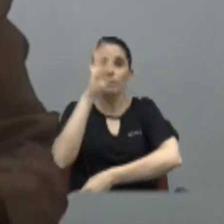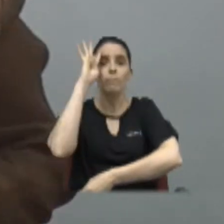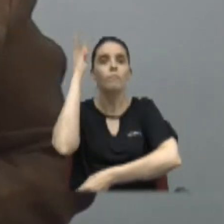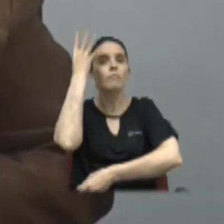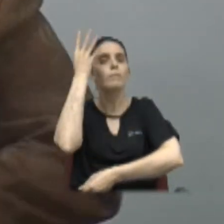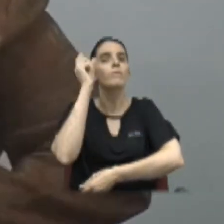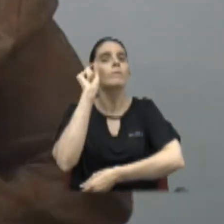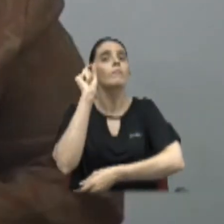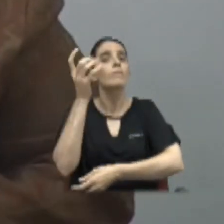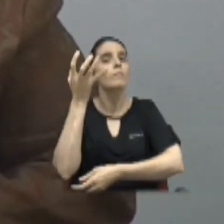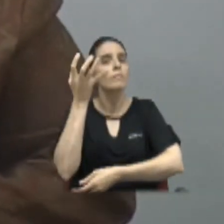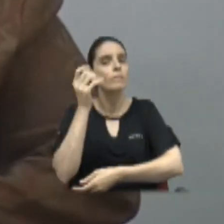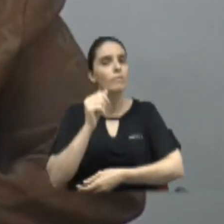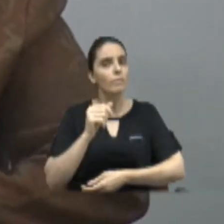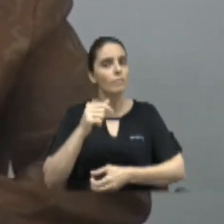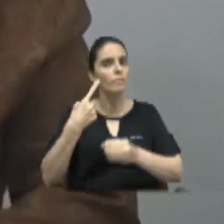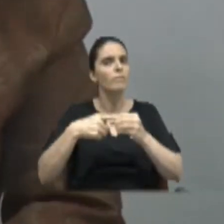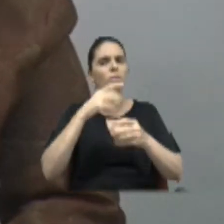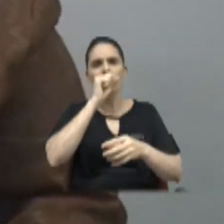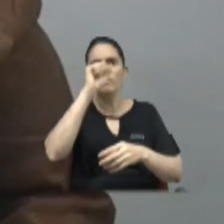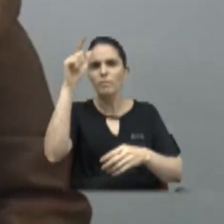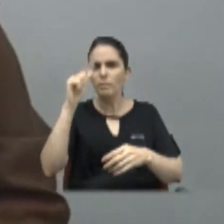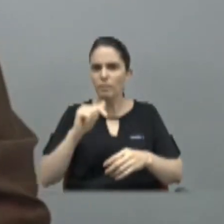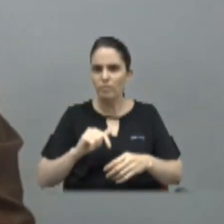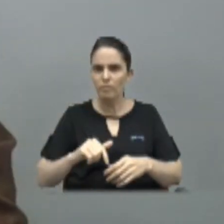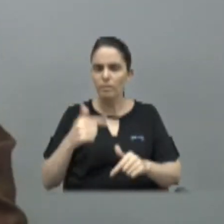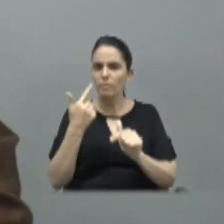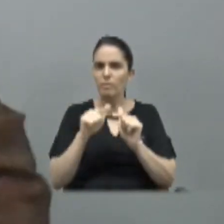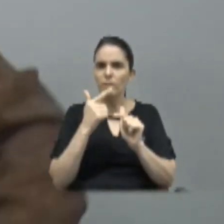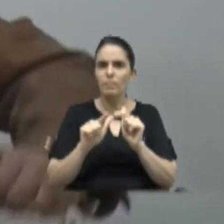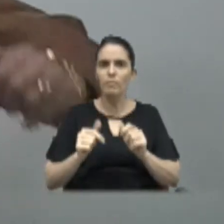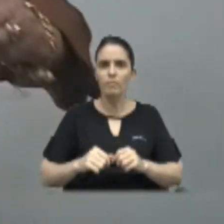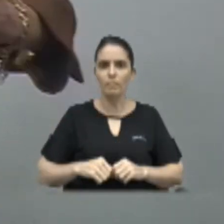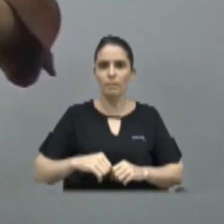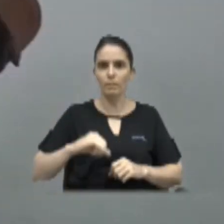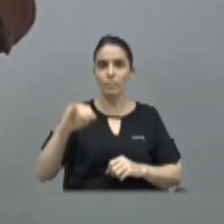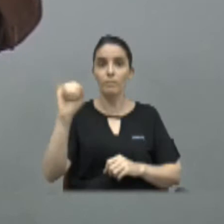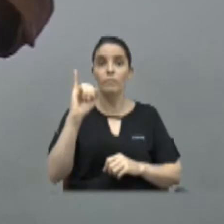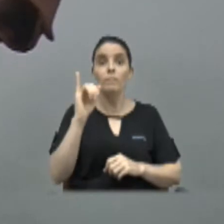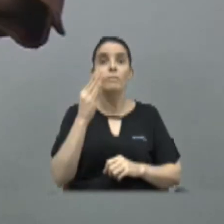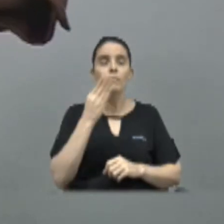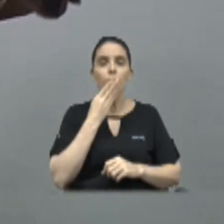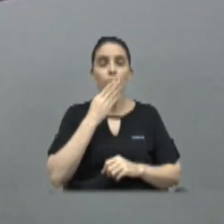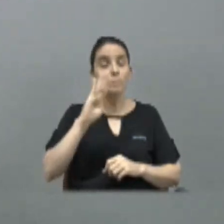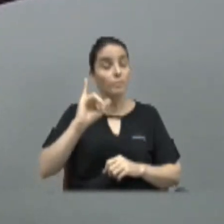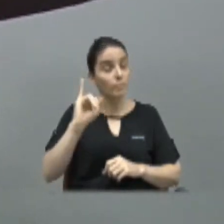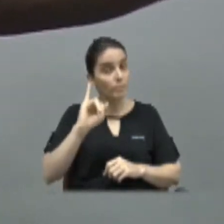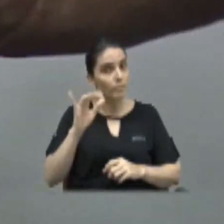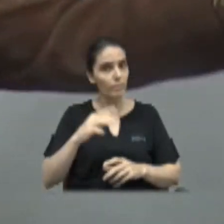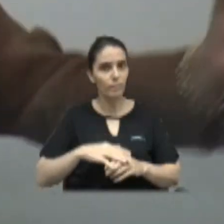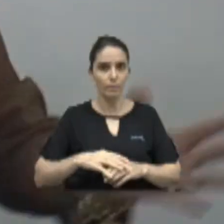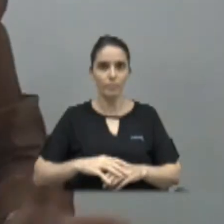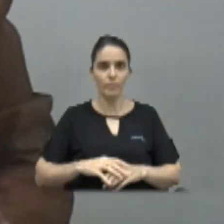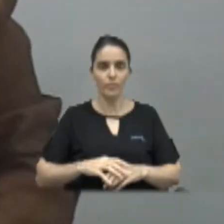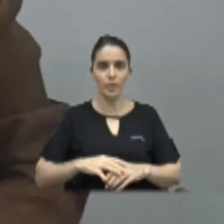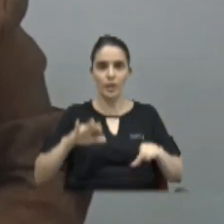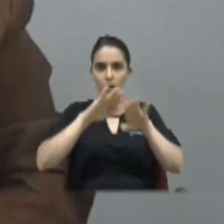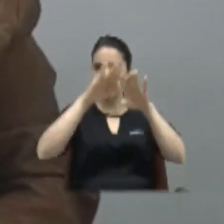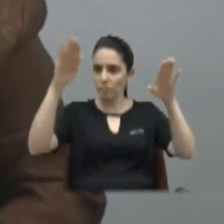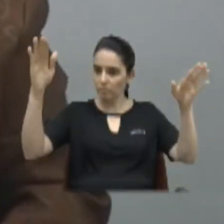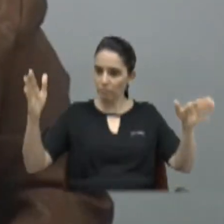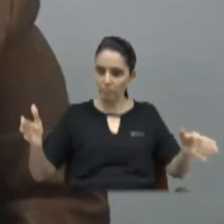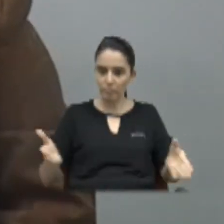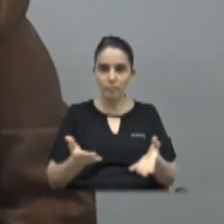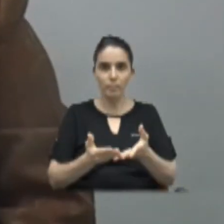só aqui que está com crise? Em Indaiatuba, hoje eu vi um vídeo, construiu o ano passado um espaço enorme para